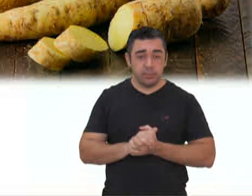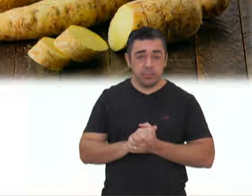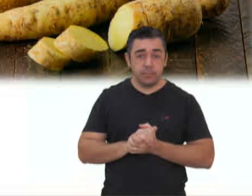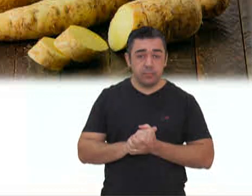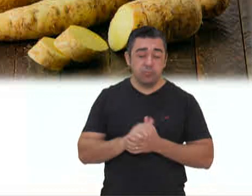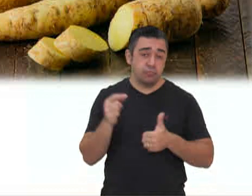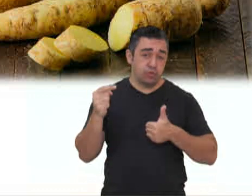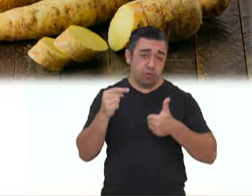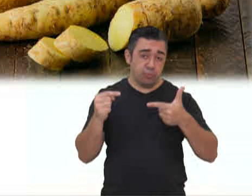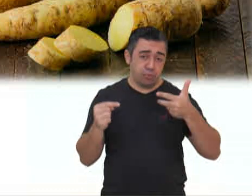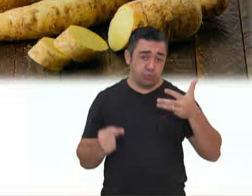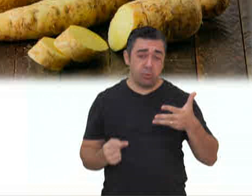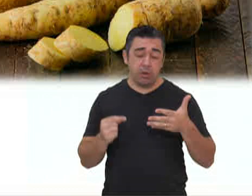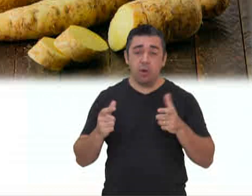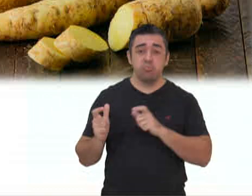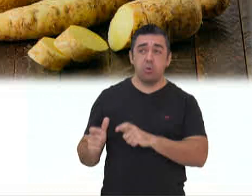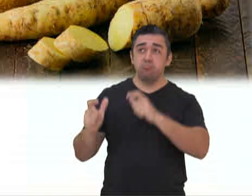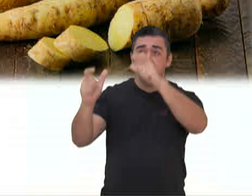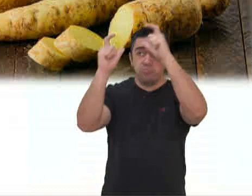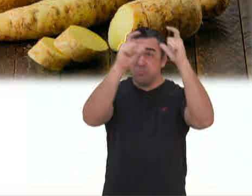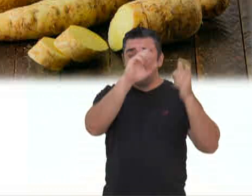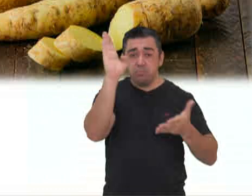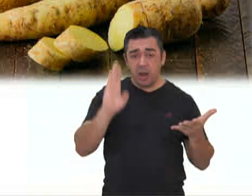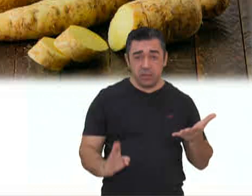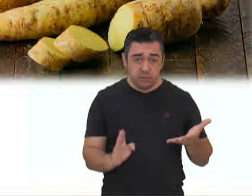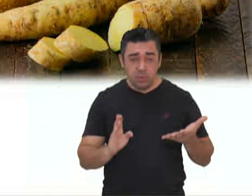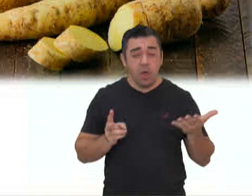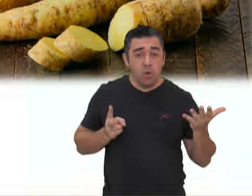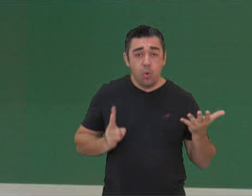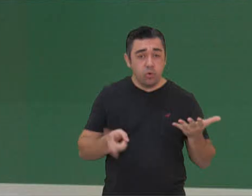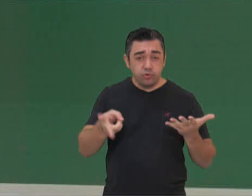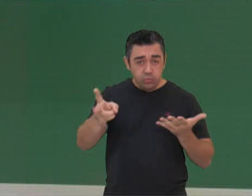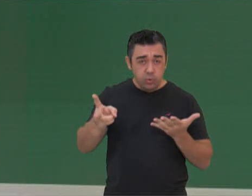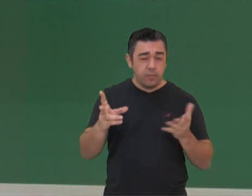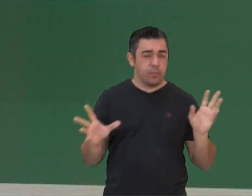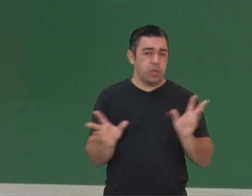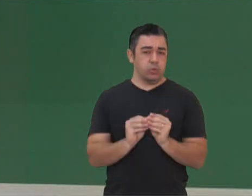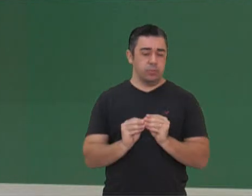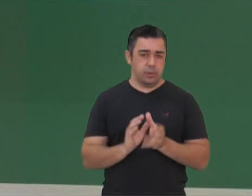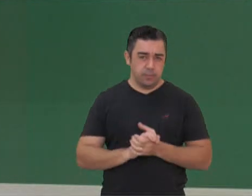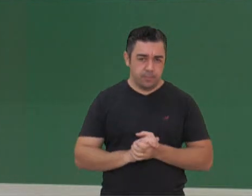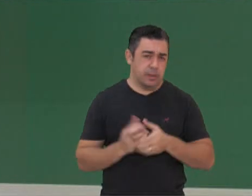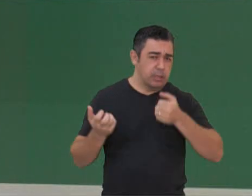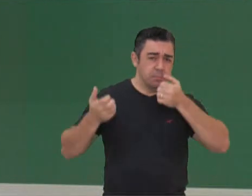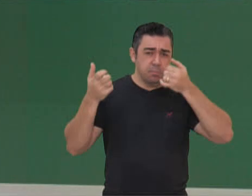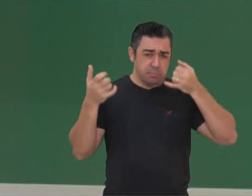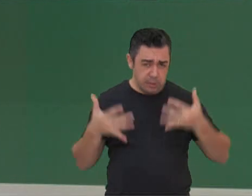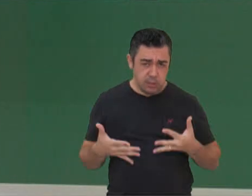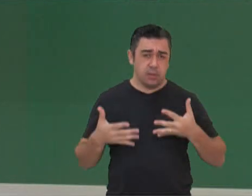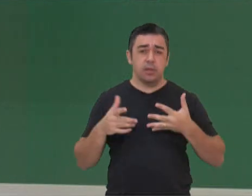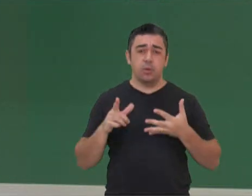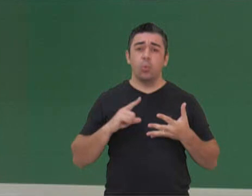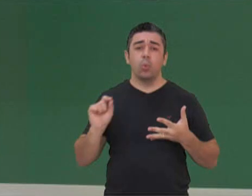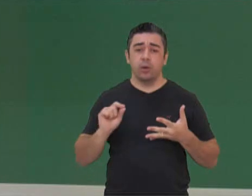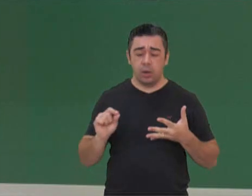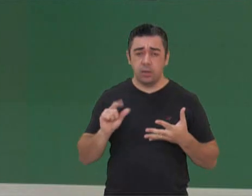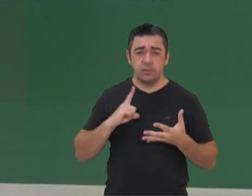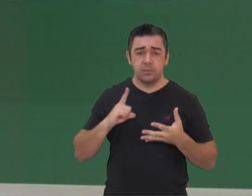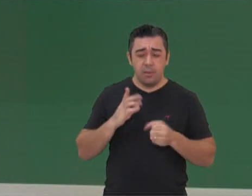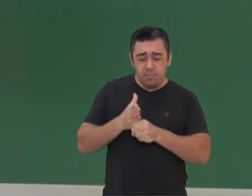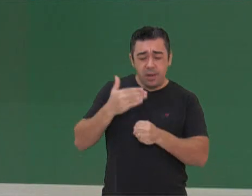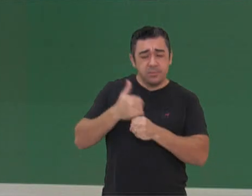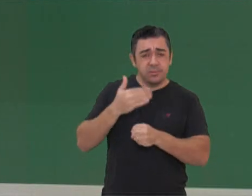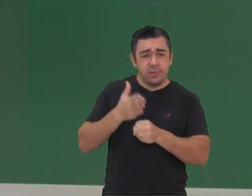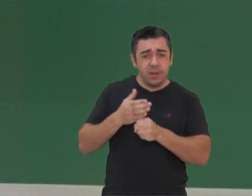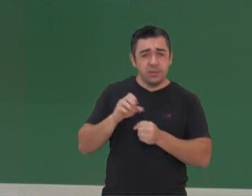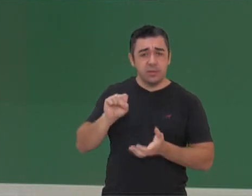formas distintas em diferentes partes do Brasil. Então aqui continua, mas vamos resumir aqui. Então está falando que, né, o mesmo organismo está recebendo